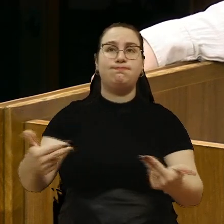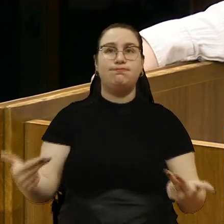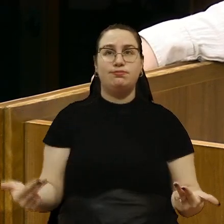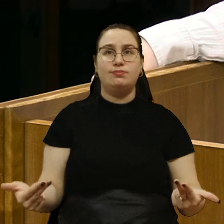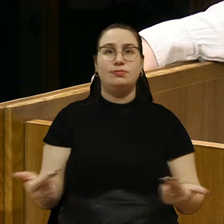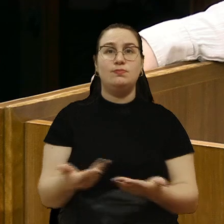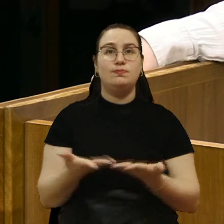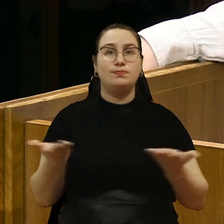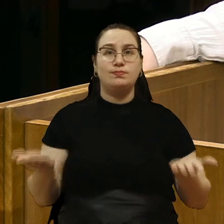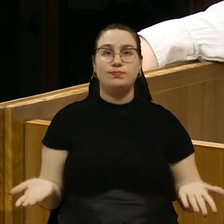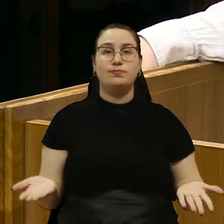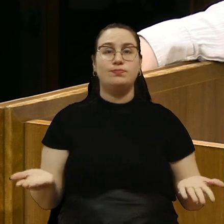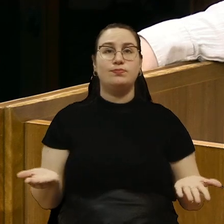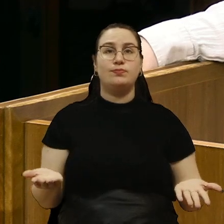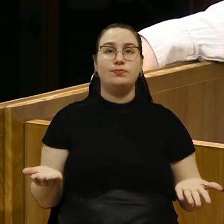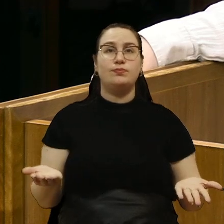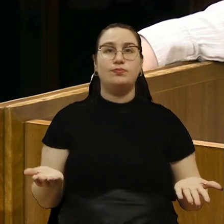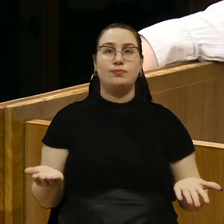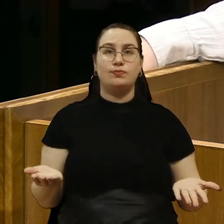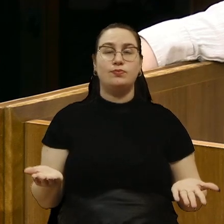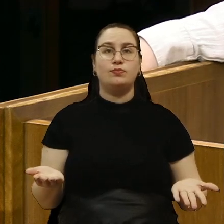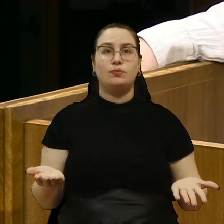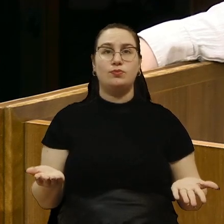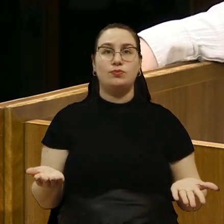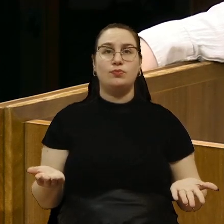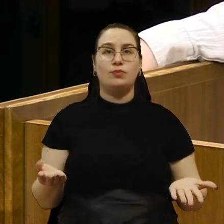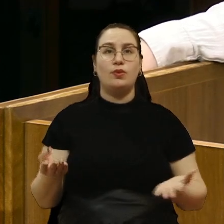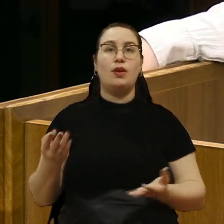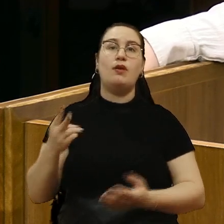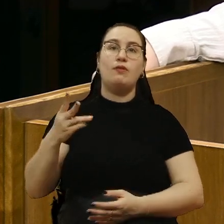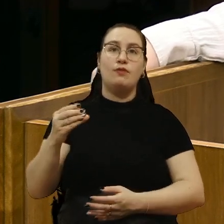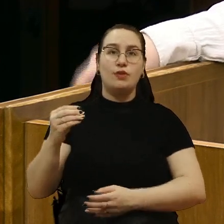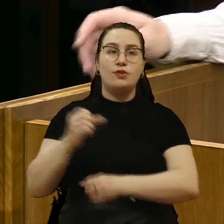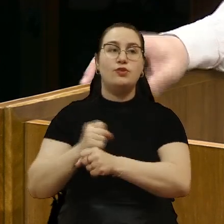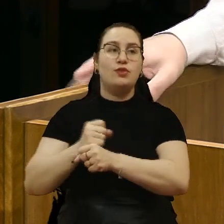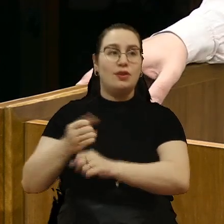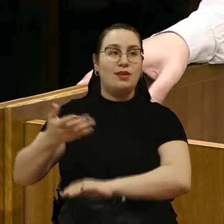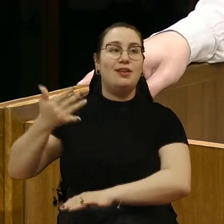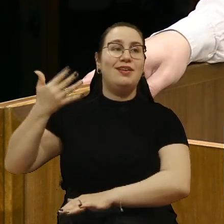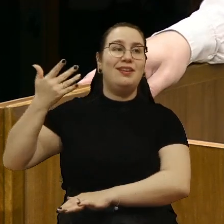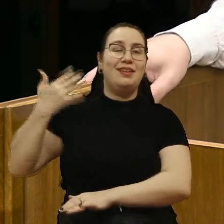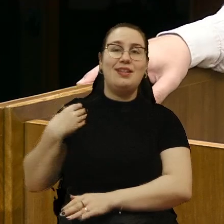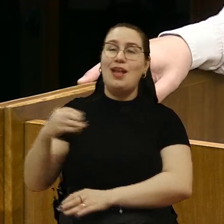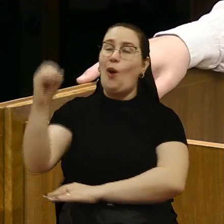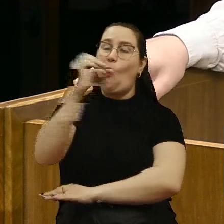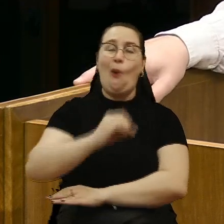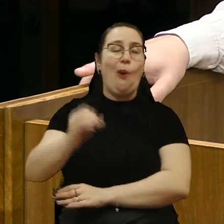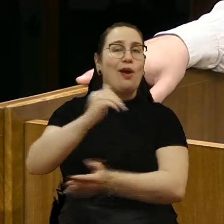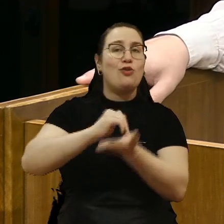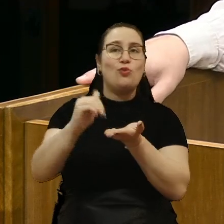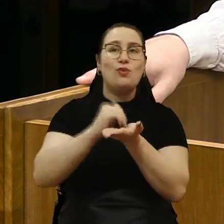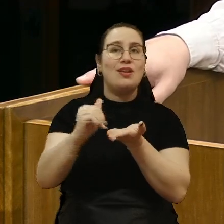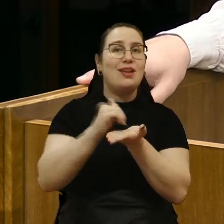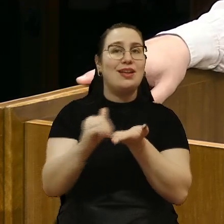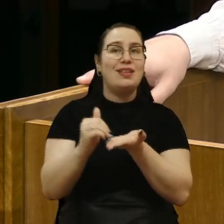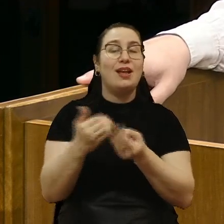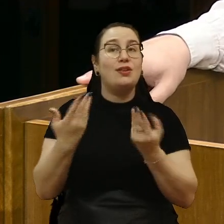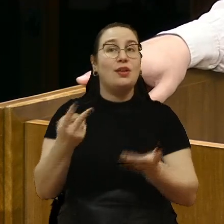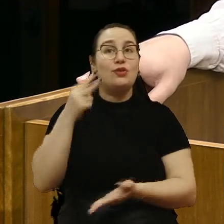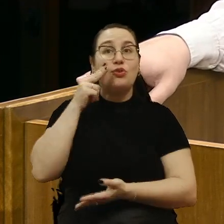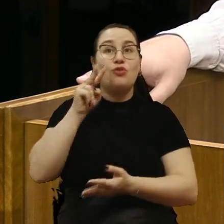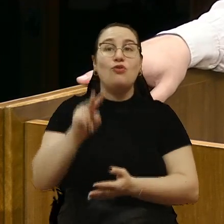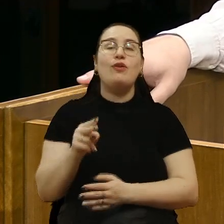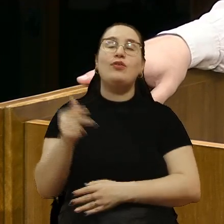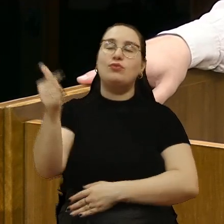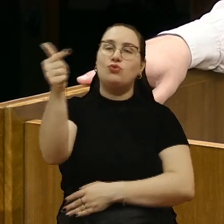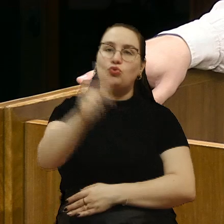Então, há 20 anos atrás, presidente, ele poderia ser um excelente secretário. Só que nós vemos a